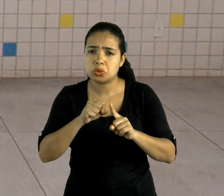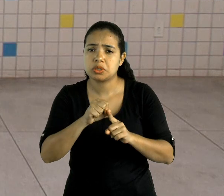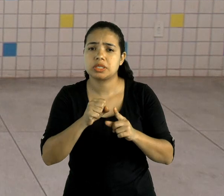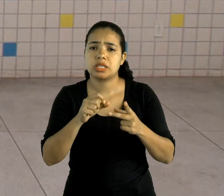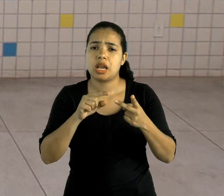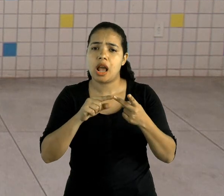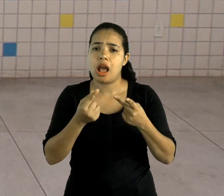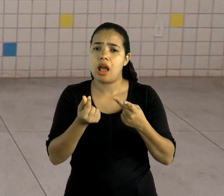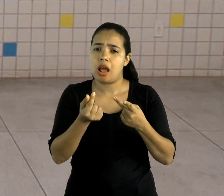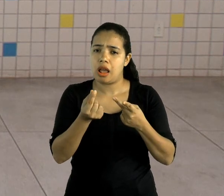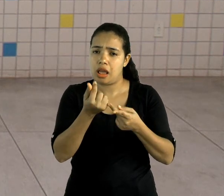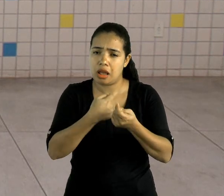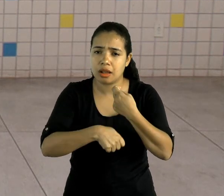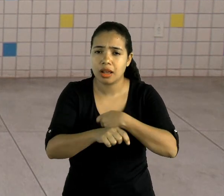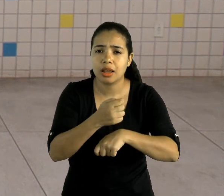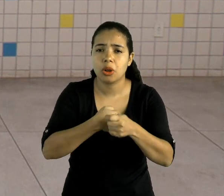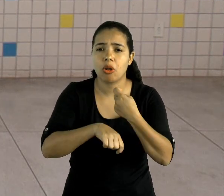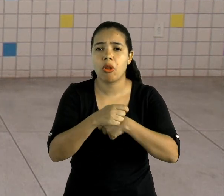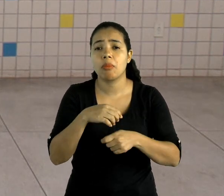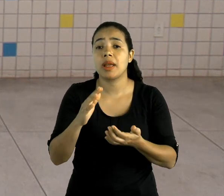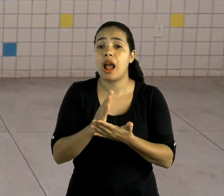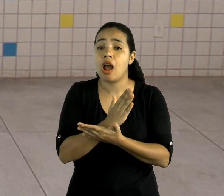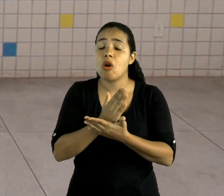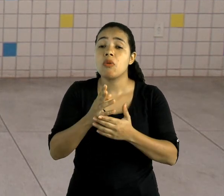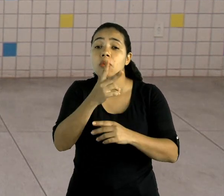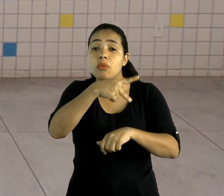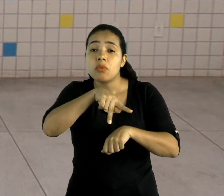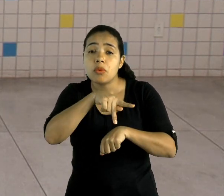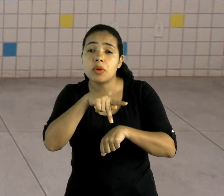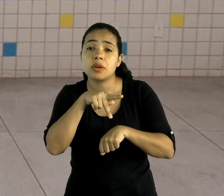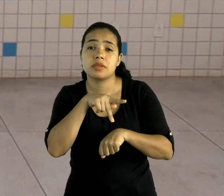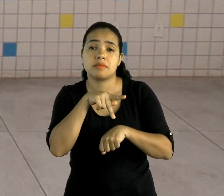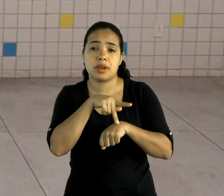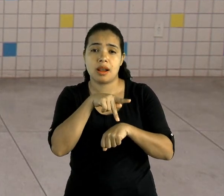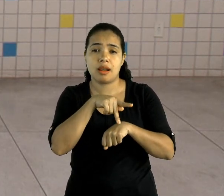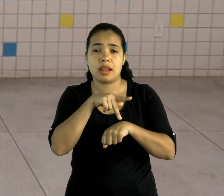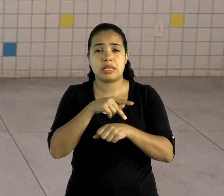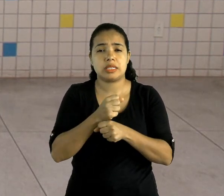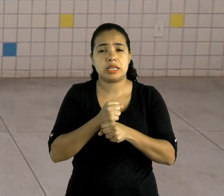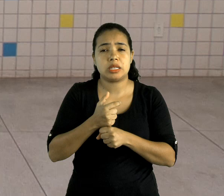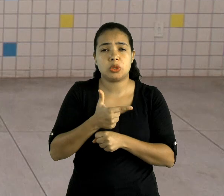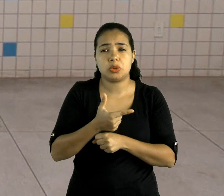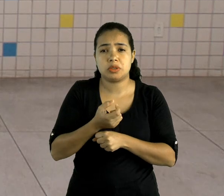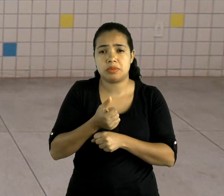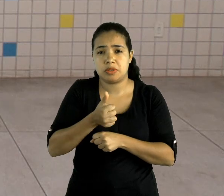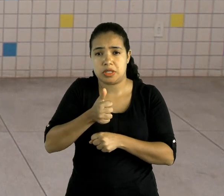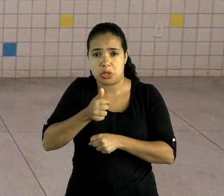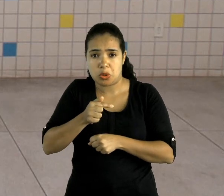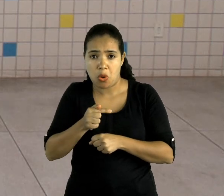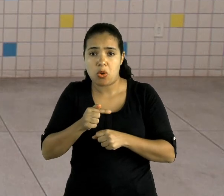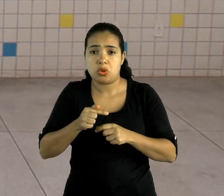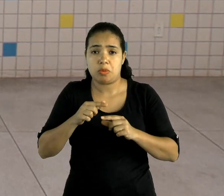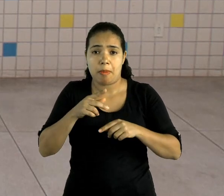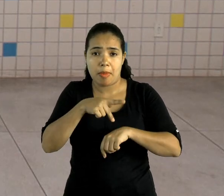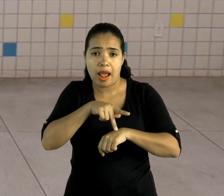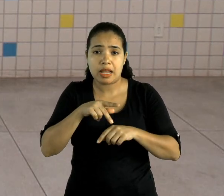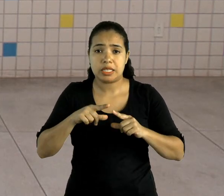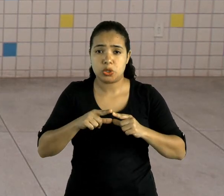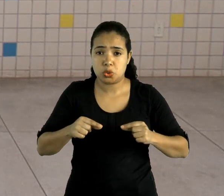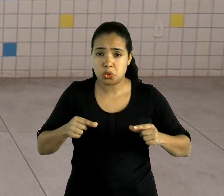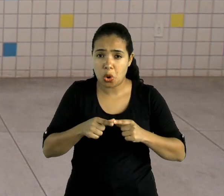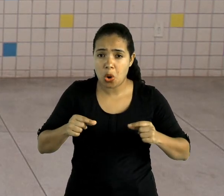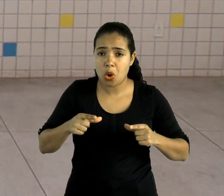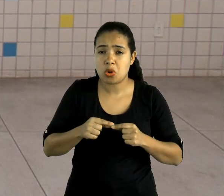aspectos econômicos. Alguns países, nesse mesmo ano de 2012, como é o caso do Japão, a expectativa de vida já era